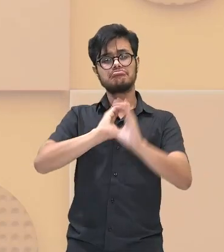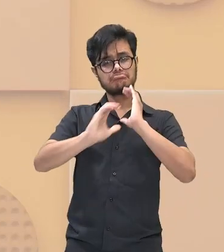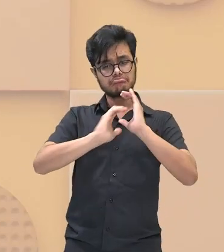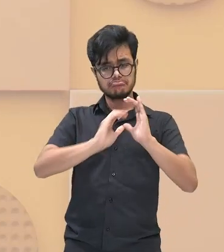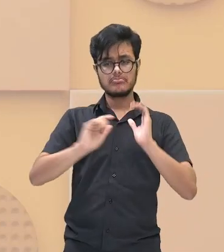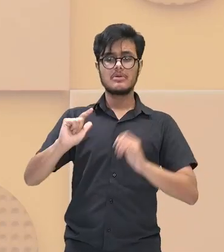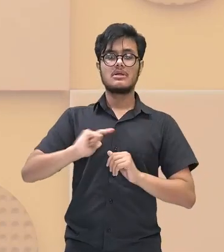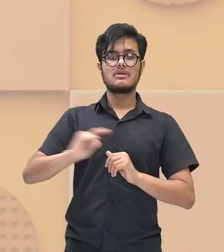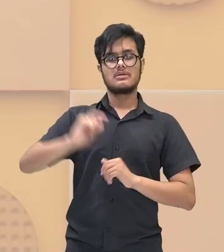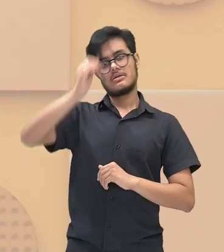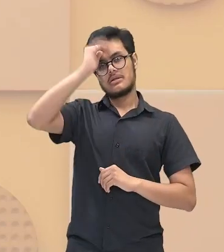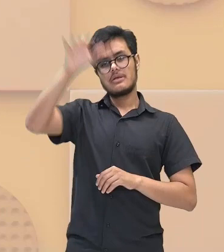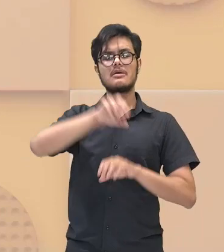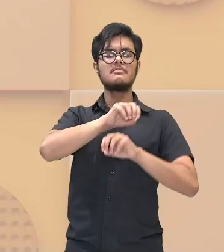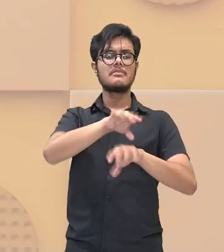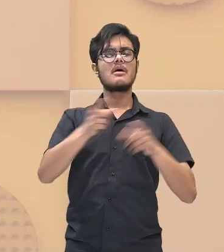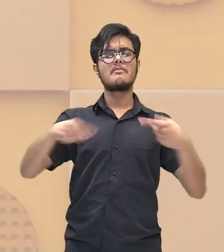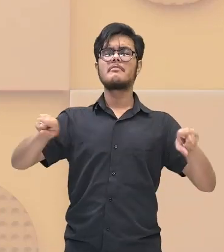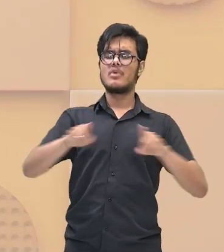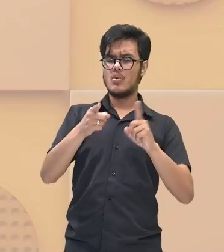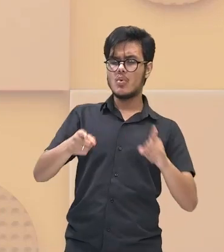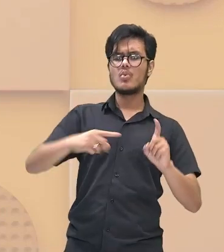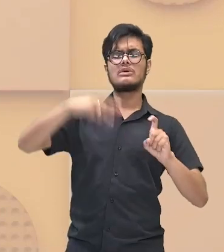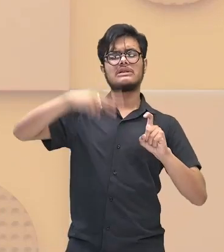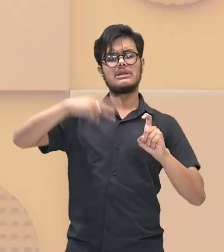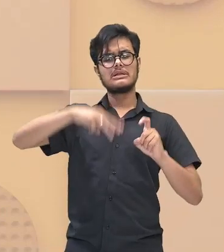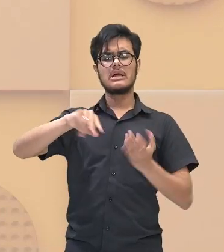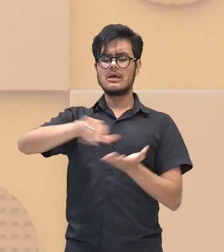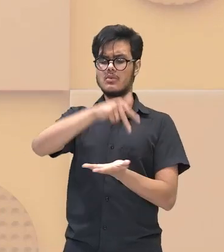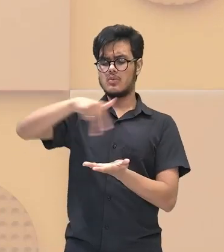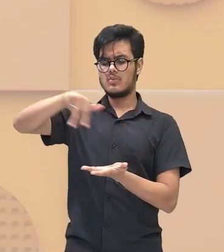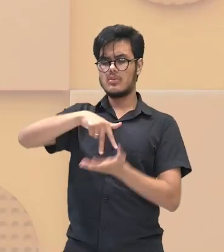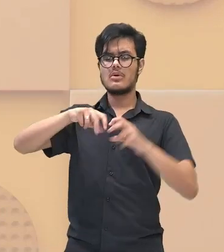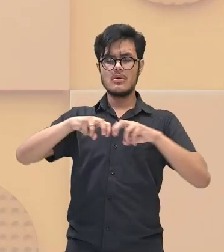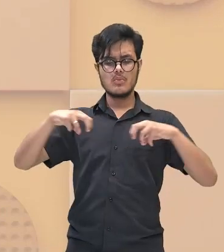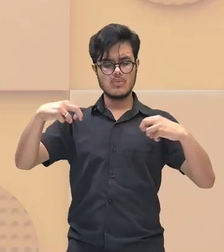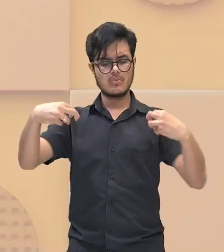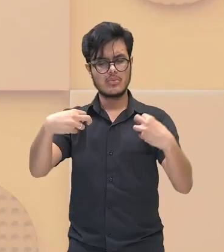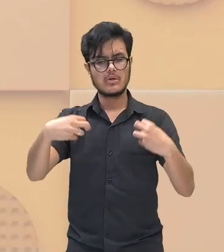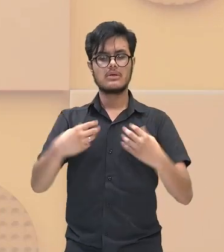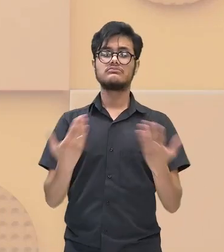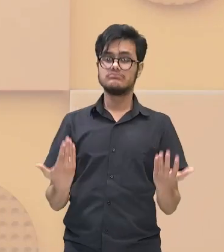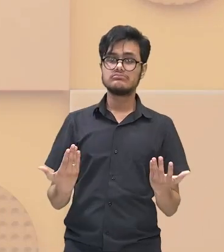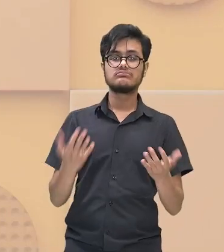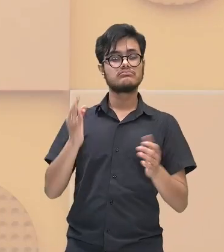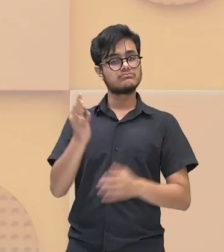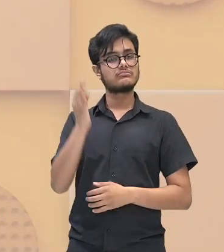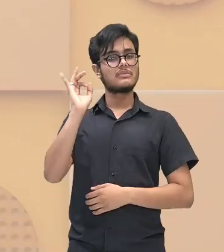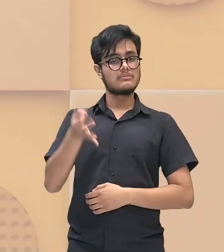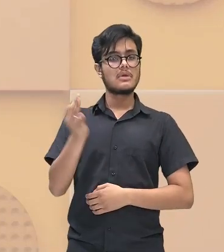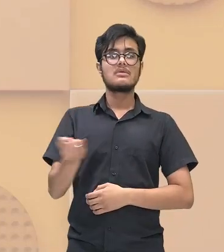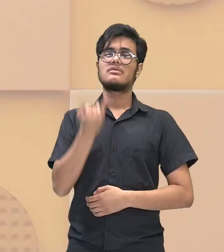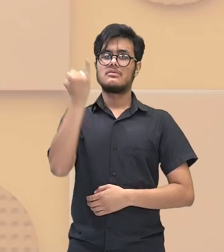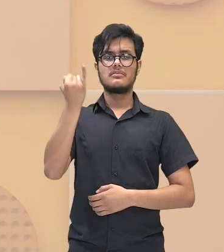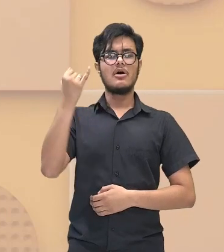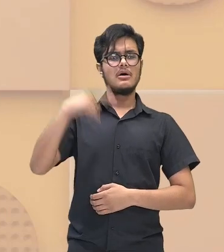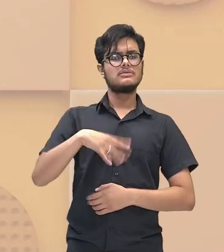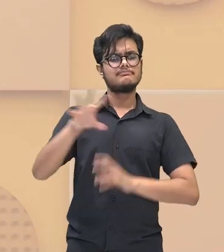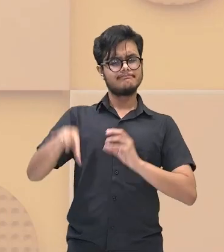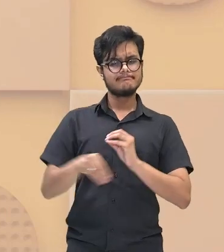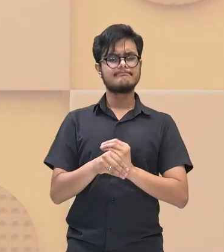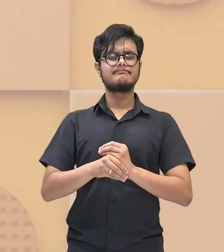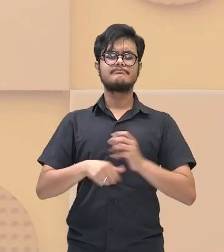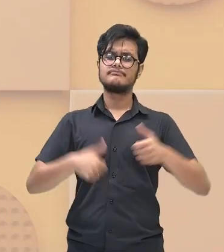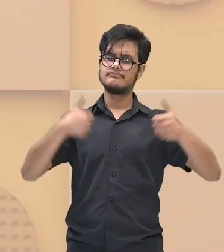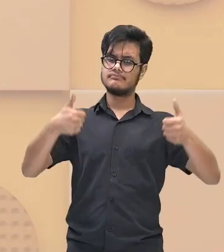conhecimento através de músicas, através de danças, através de rituais. Então, isso vai justamente confirmar